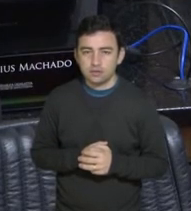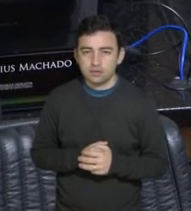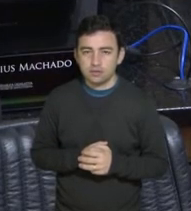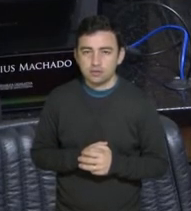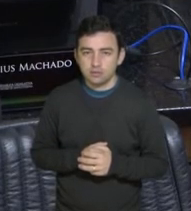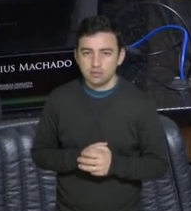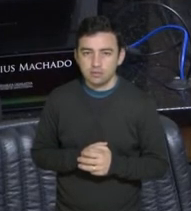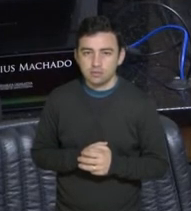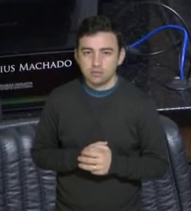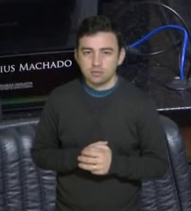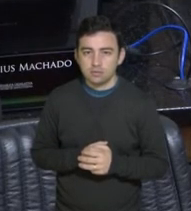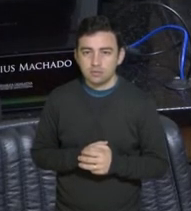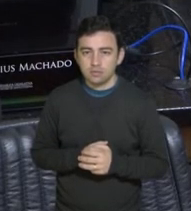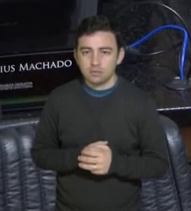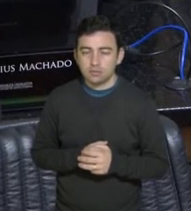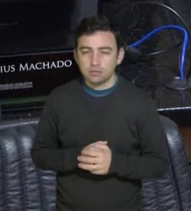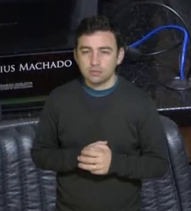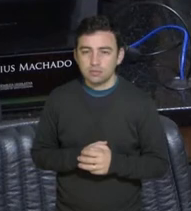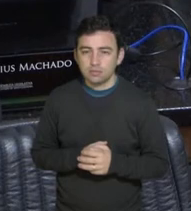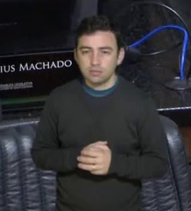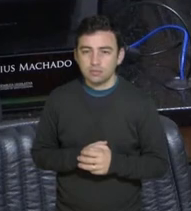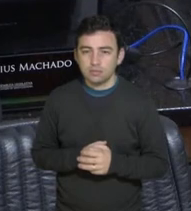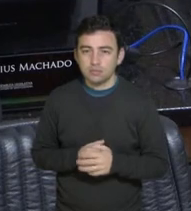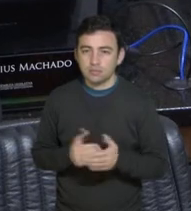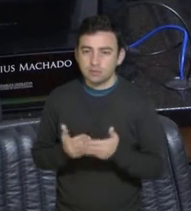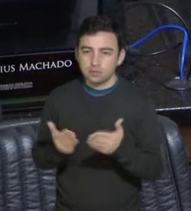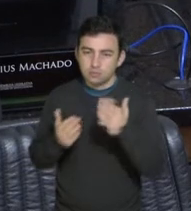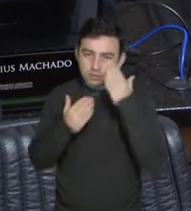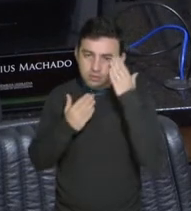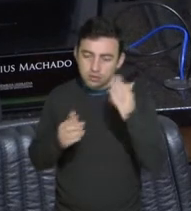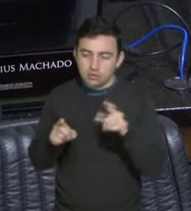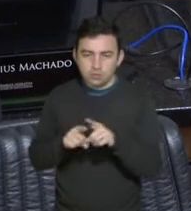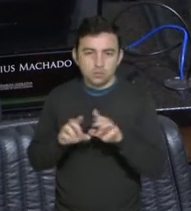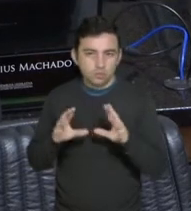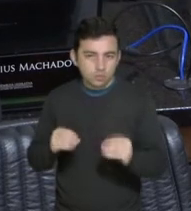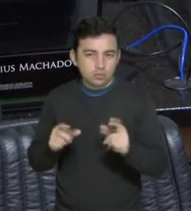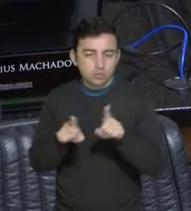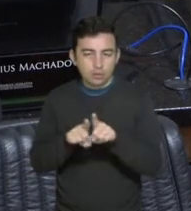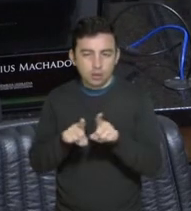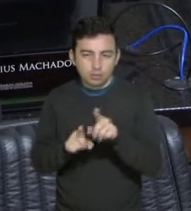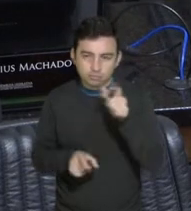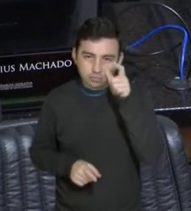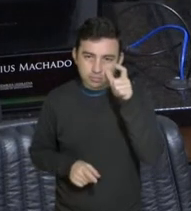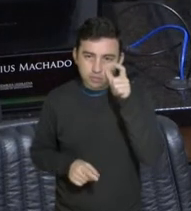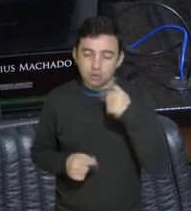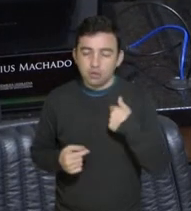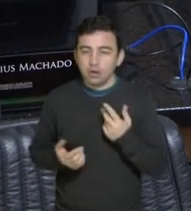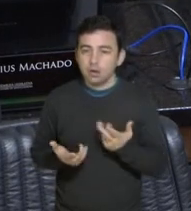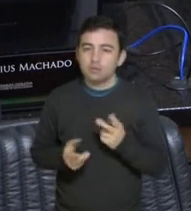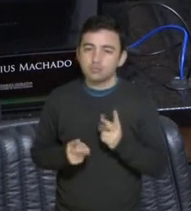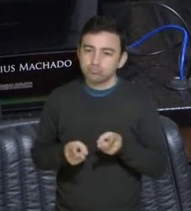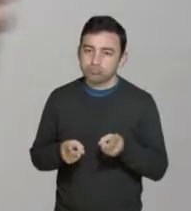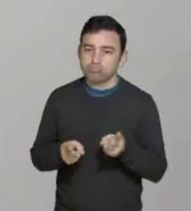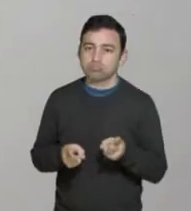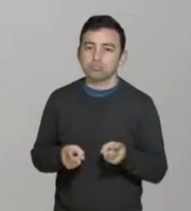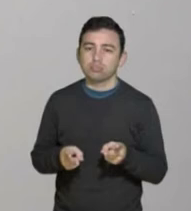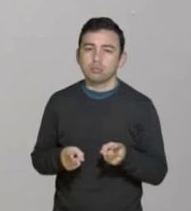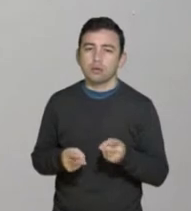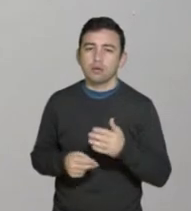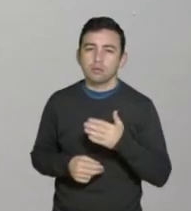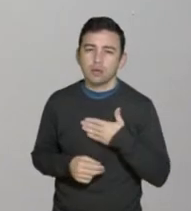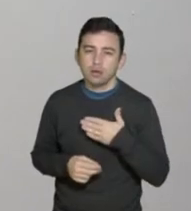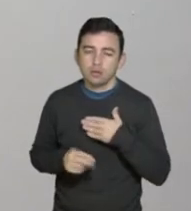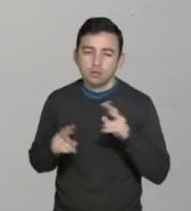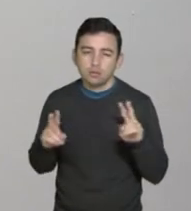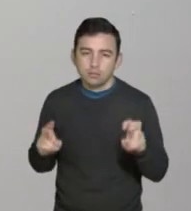Senhor presidente, mais uma vez, obrigado. Os canais que nos assistem também. Queria continuar um pouco a respeito